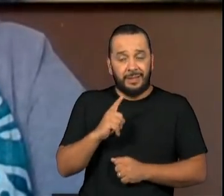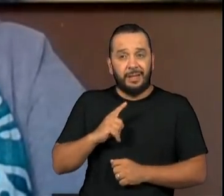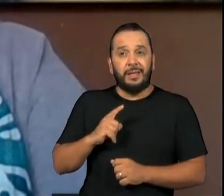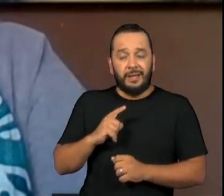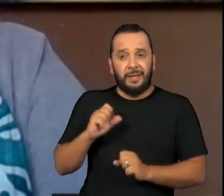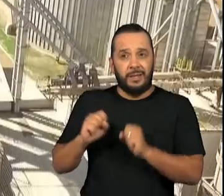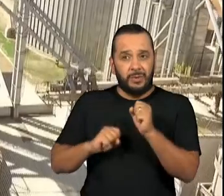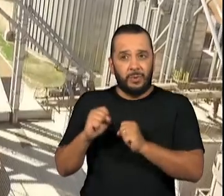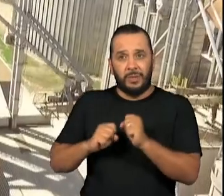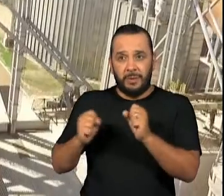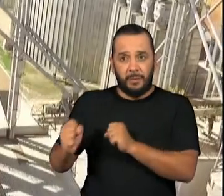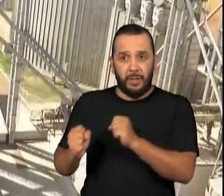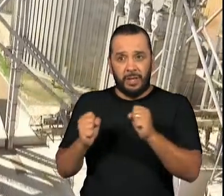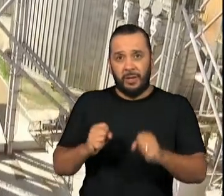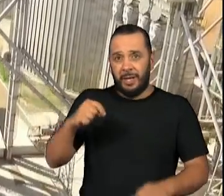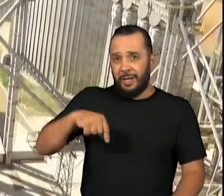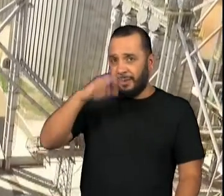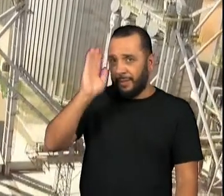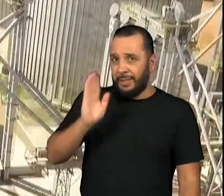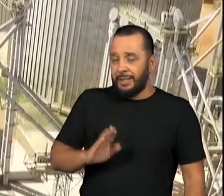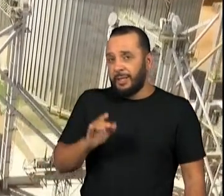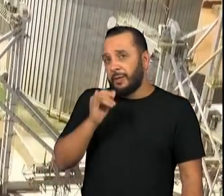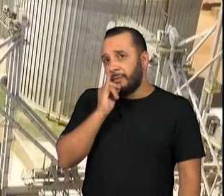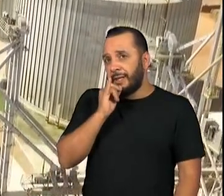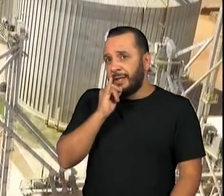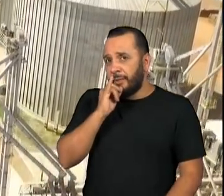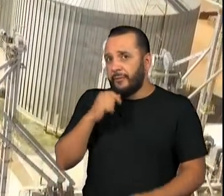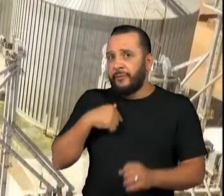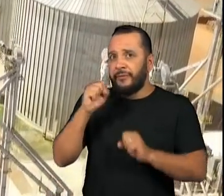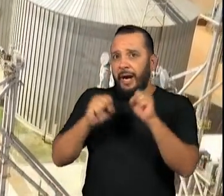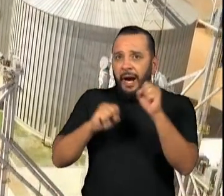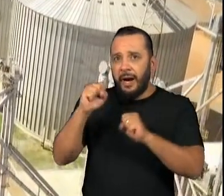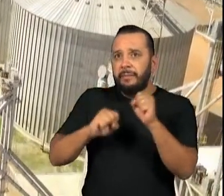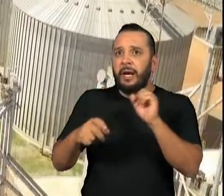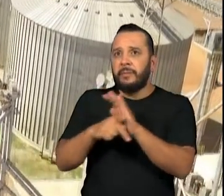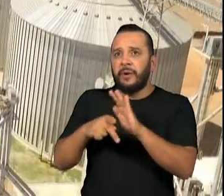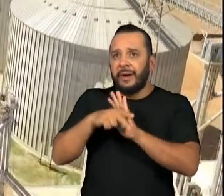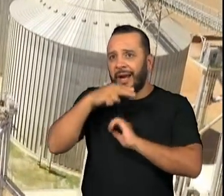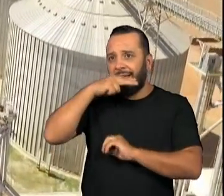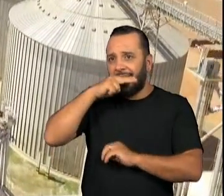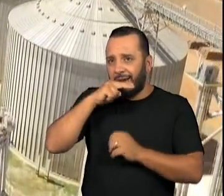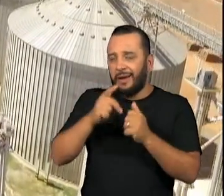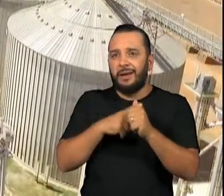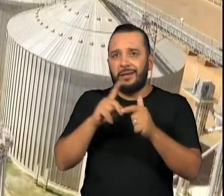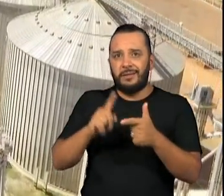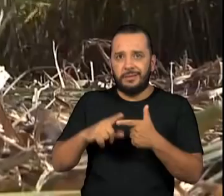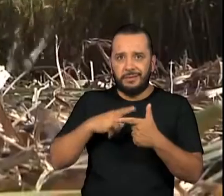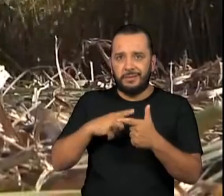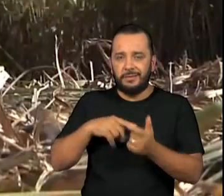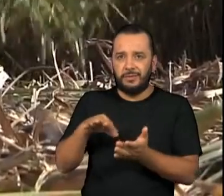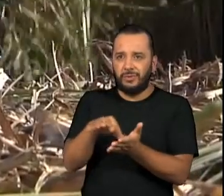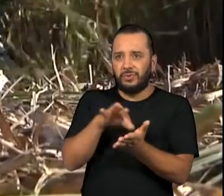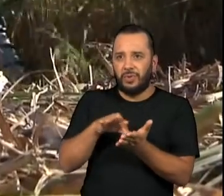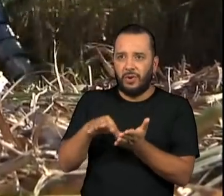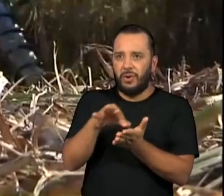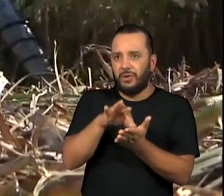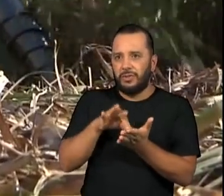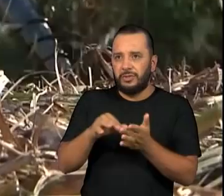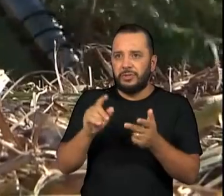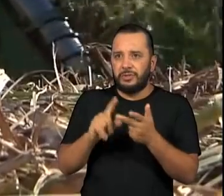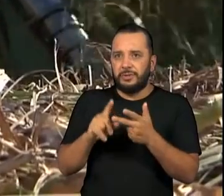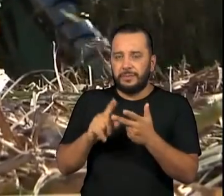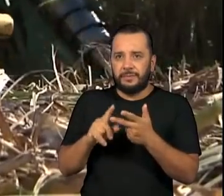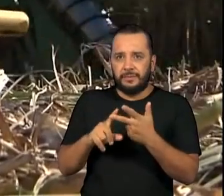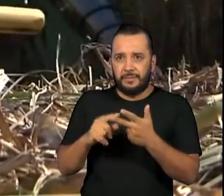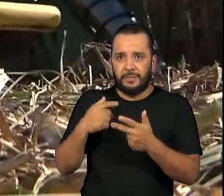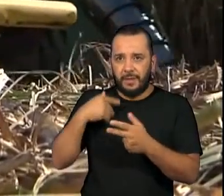poderosa no nosso país, né? Tanto as usinas produtoras de cana, os grandes produtores de soja, os grandes membros